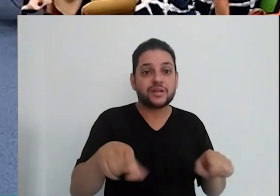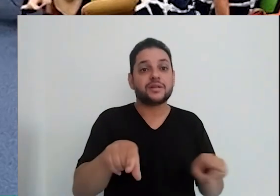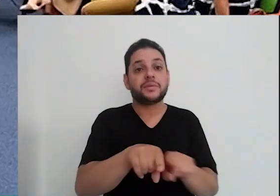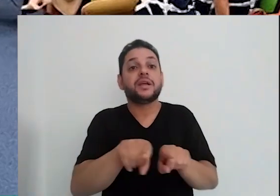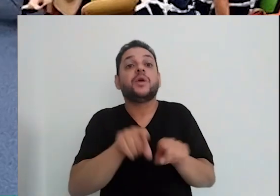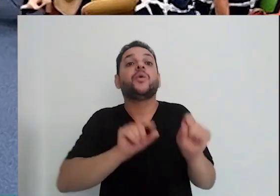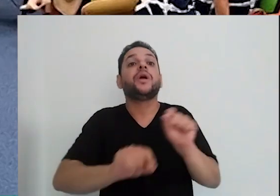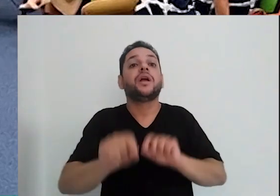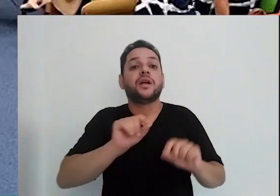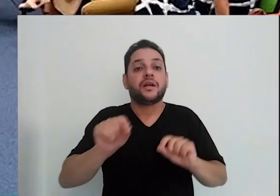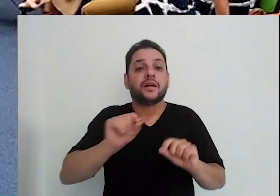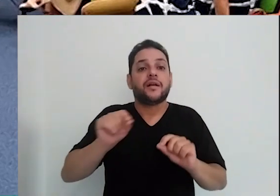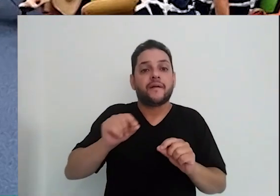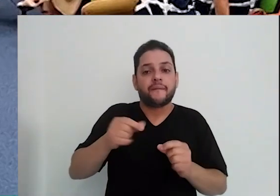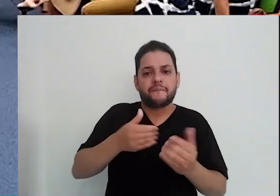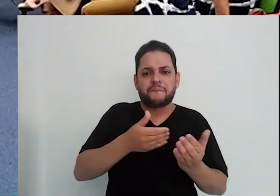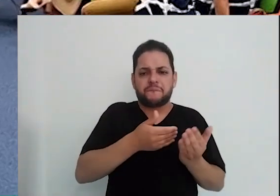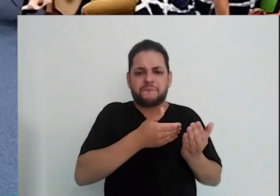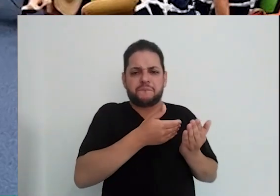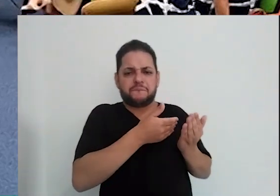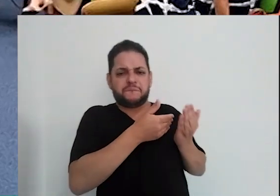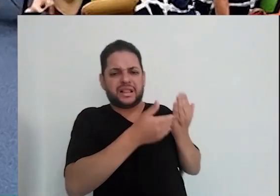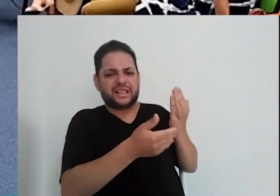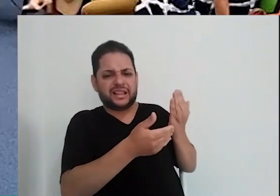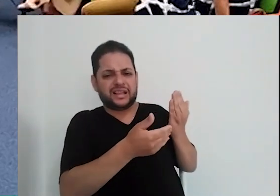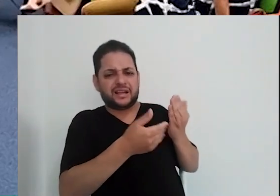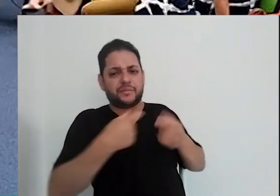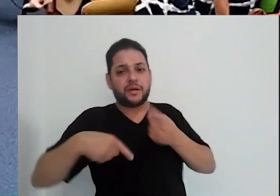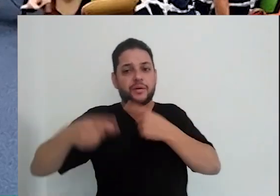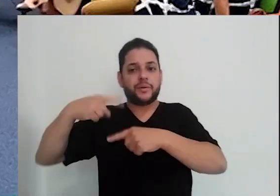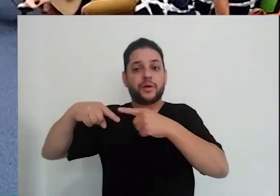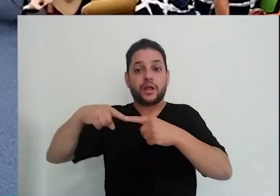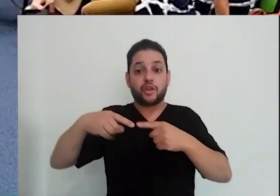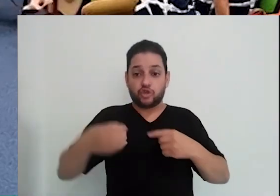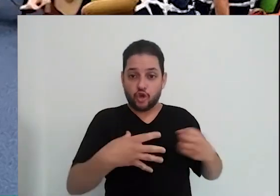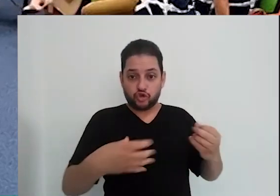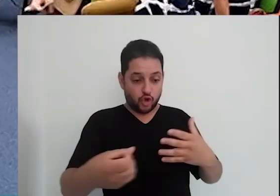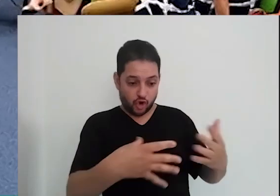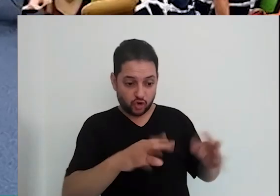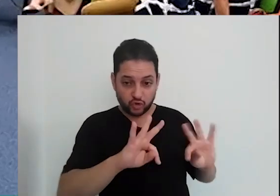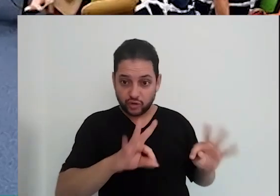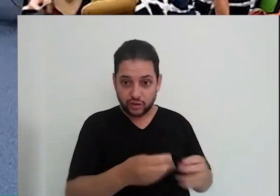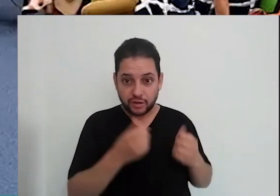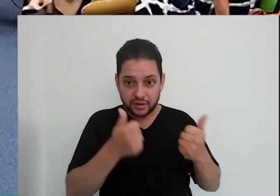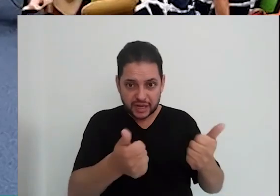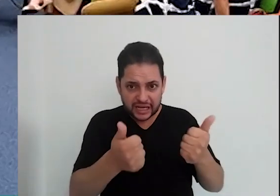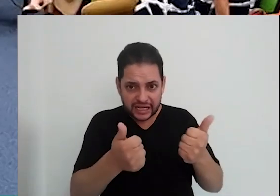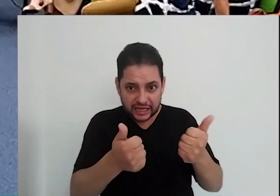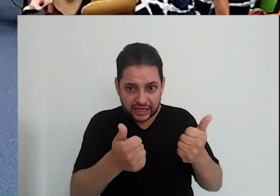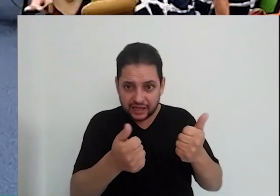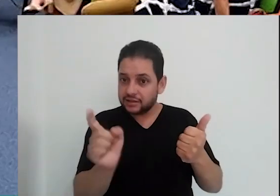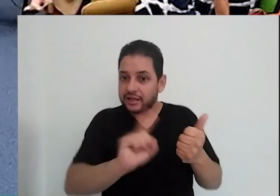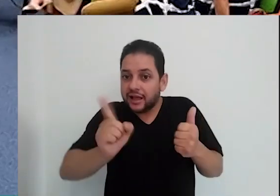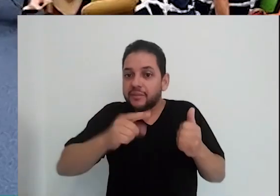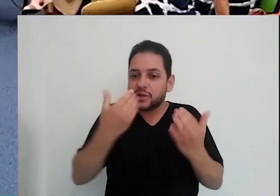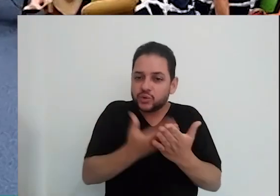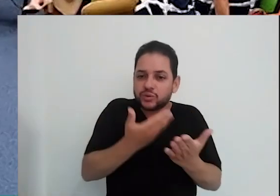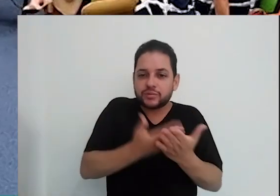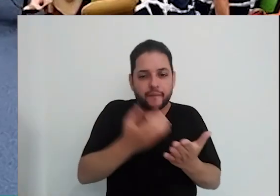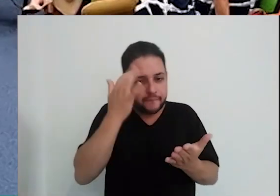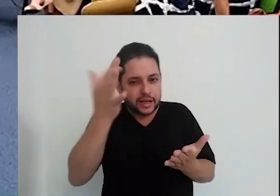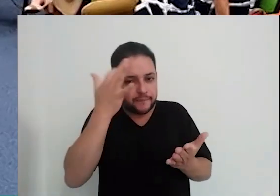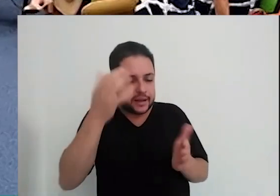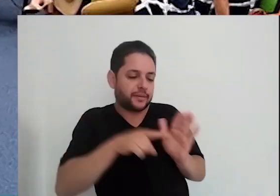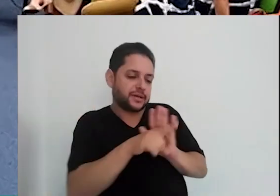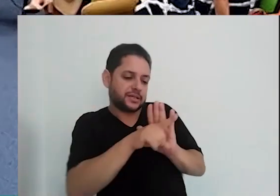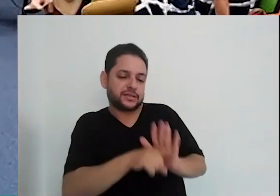a a porque é aquilo né não é toda novidade que é boa a gente tem que estudar refletir pensar eh e aí já já fazer